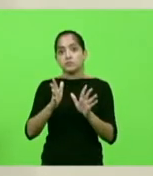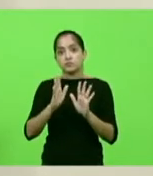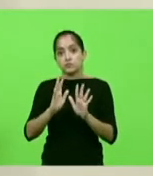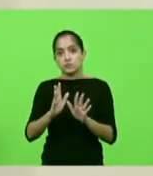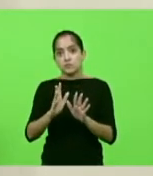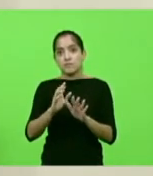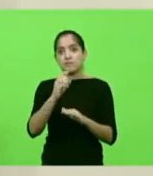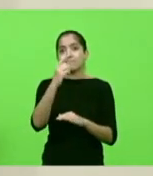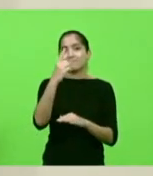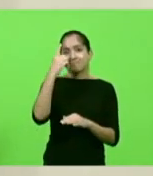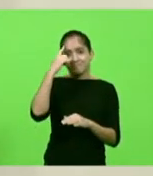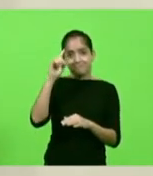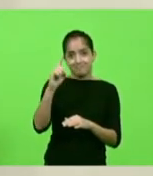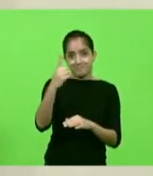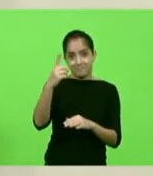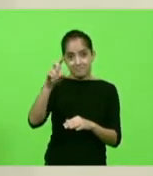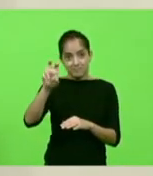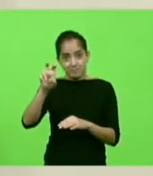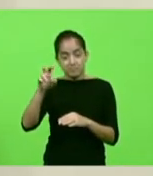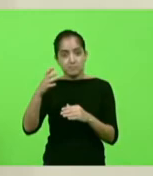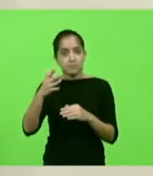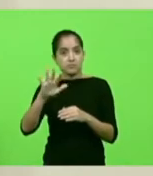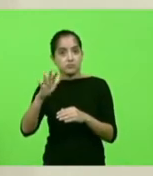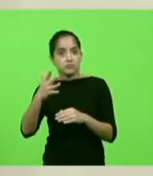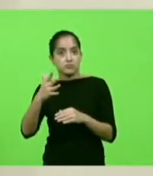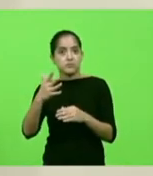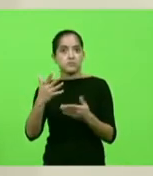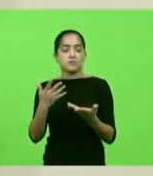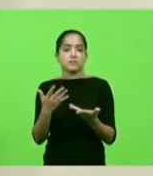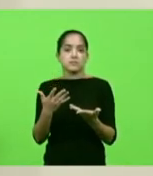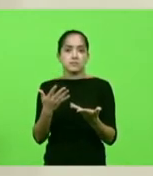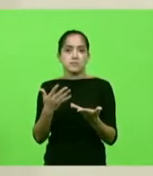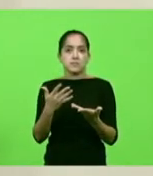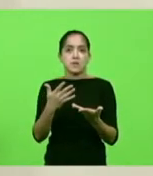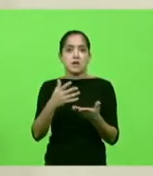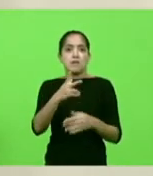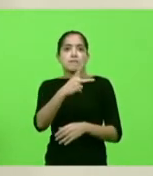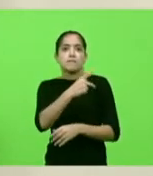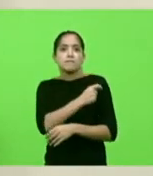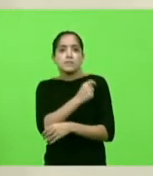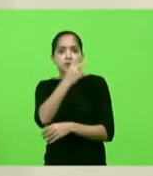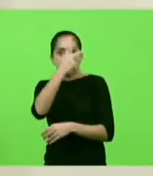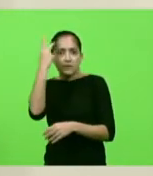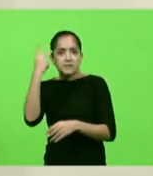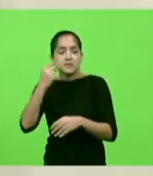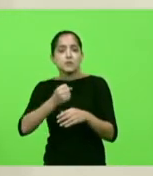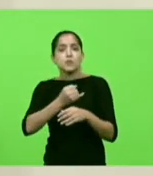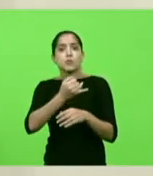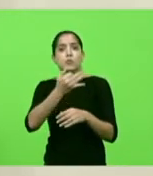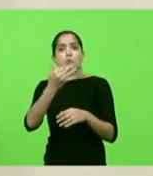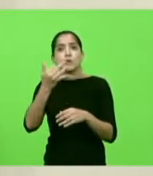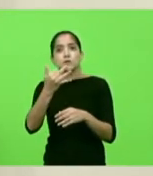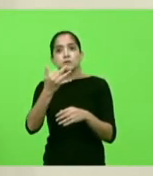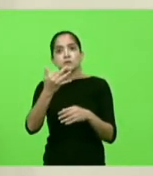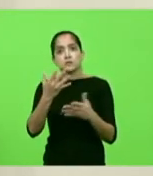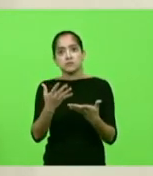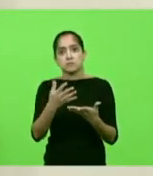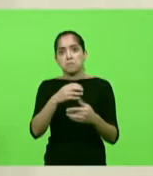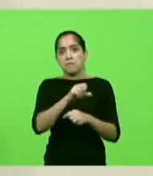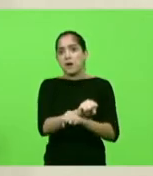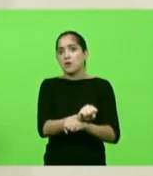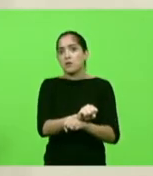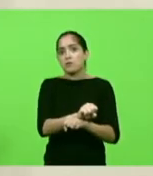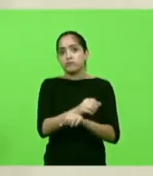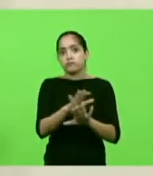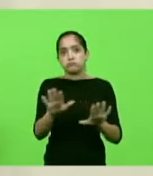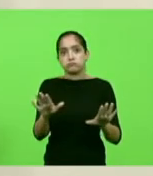10, 15 dias que o número de vacinados em Santa Catarina está estagnado,